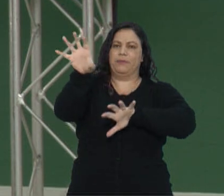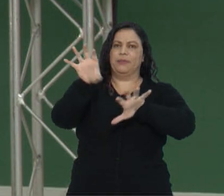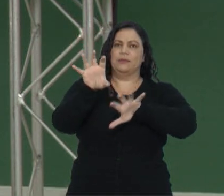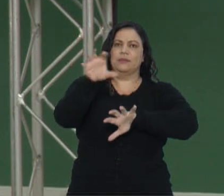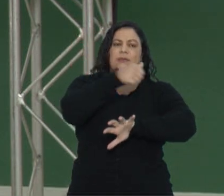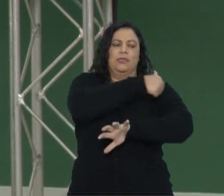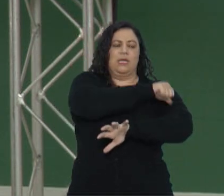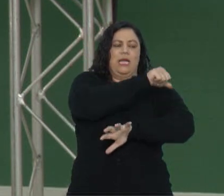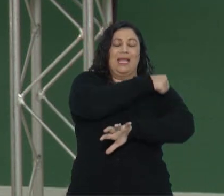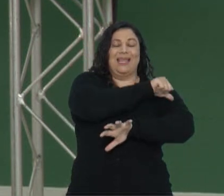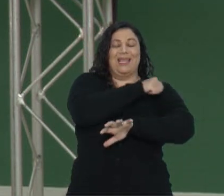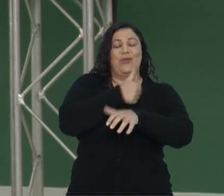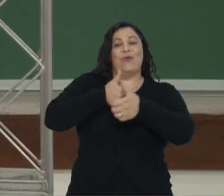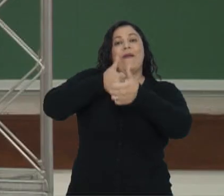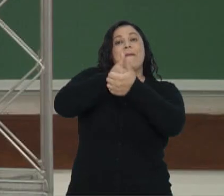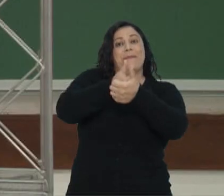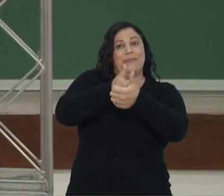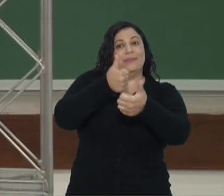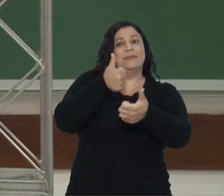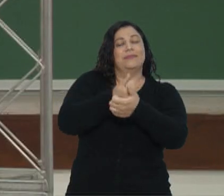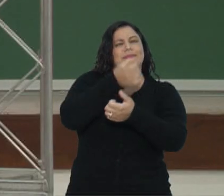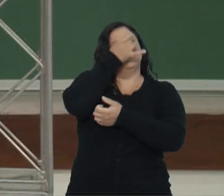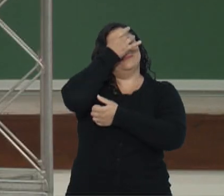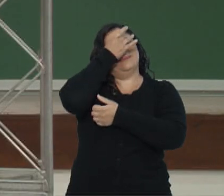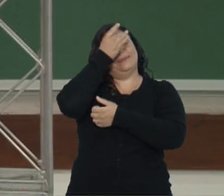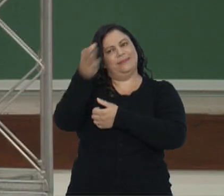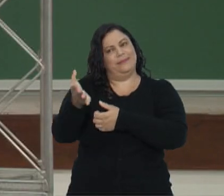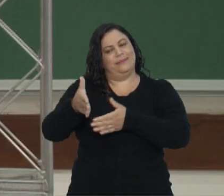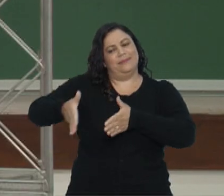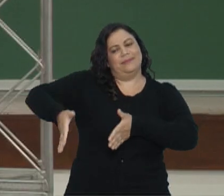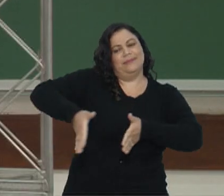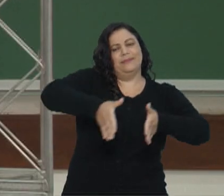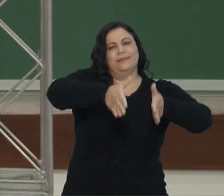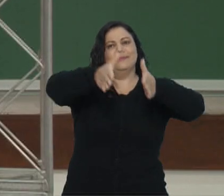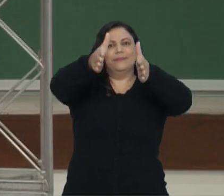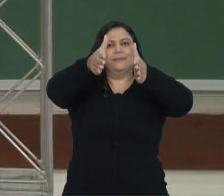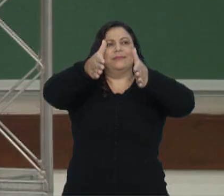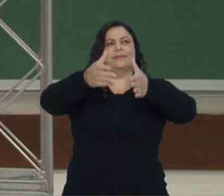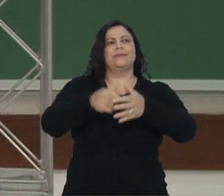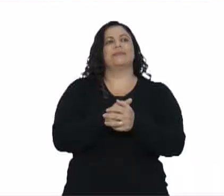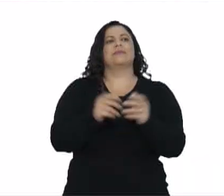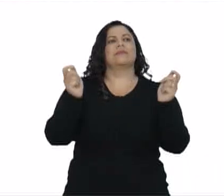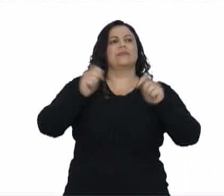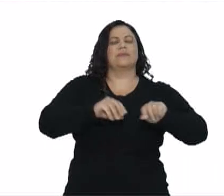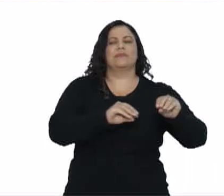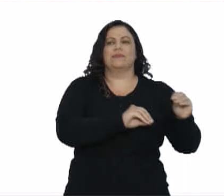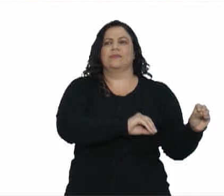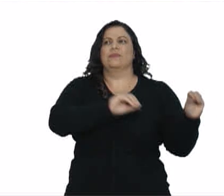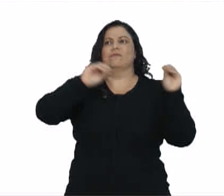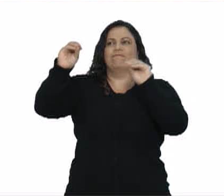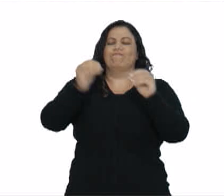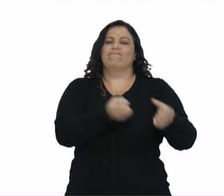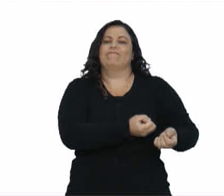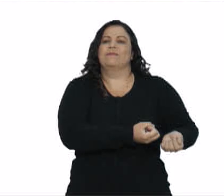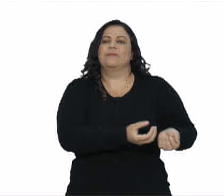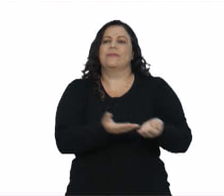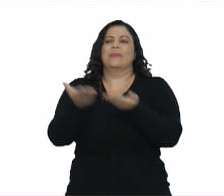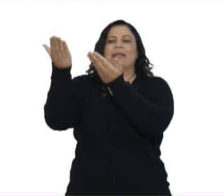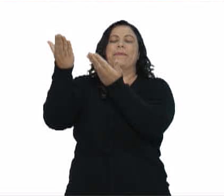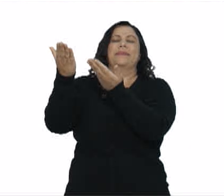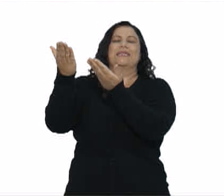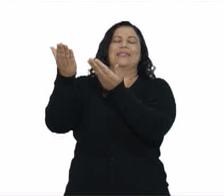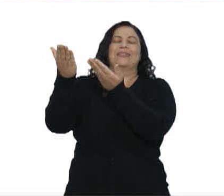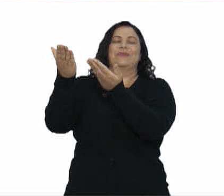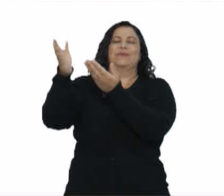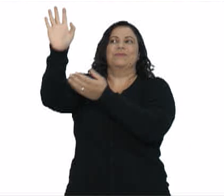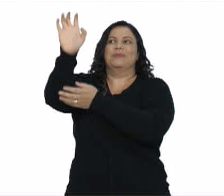do Rio de Janeiro, e o Rio de Janeiro era a rota mais fácil, né? Então, o boom das edificações civis. Primeira igreja barroca no Brasil com base